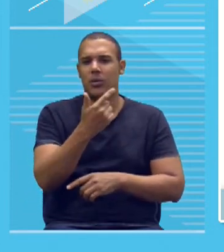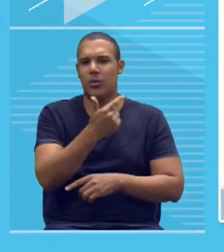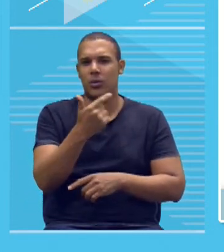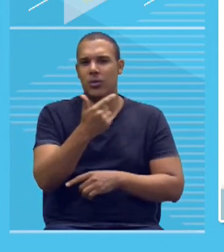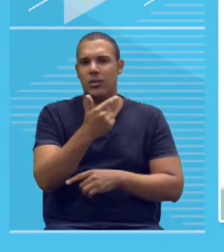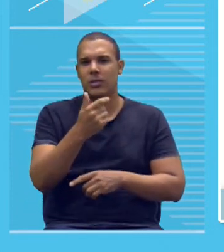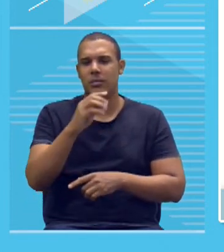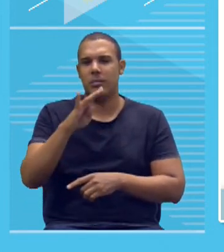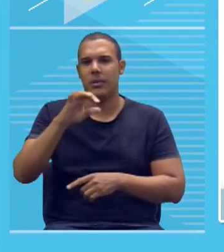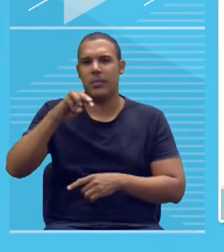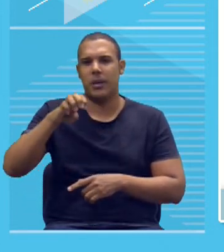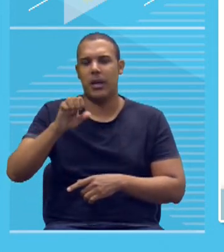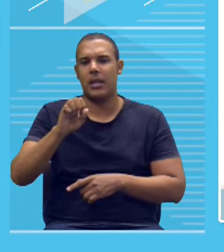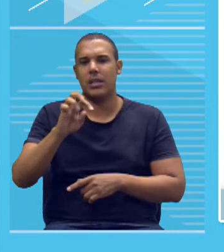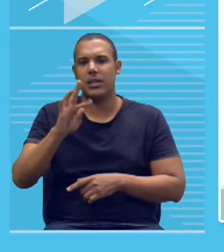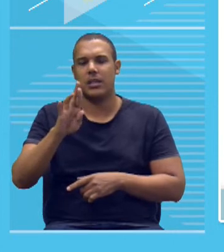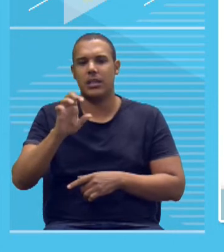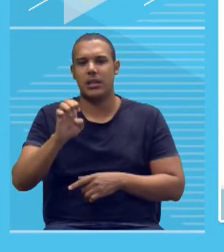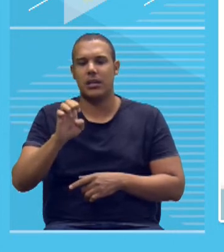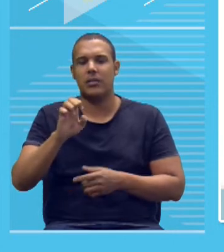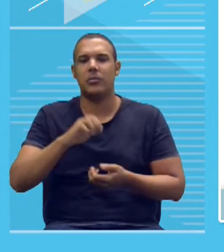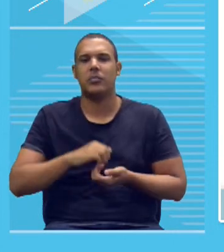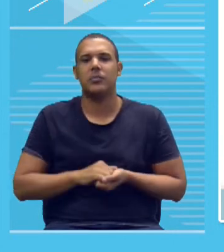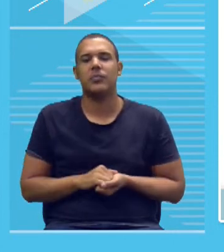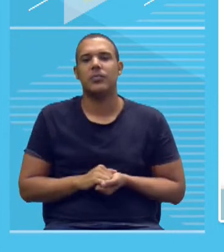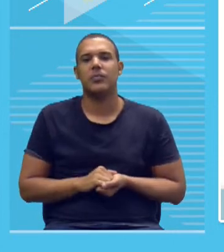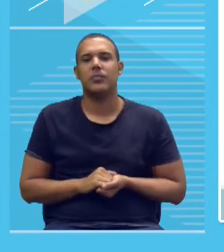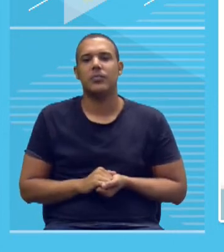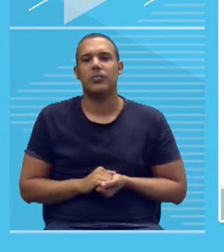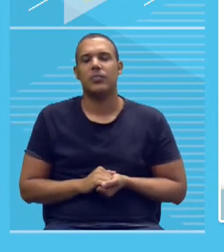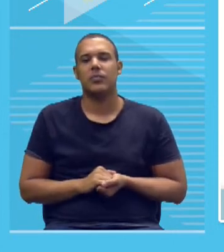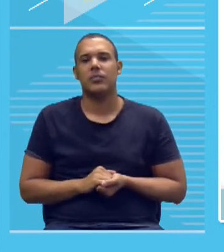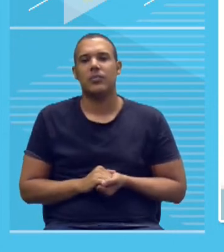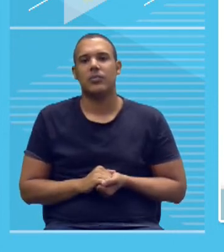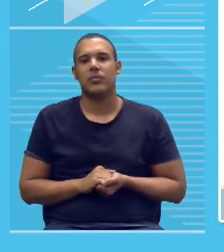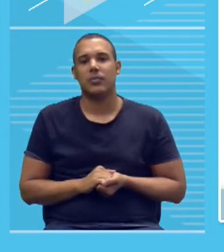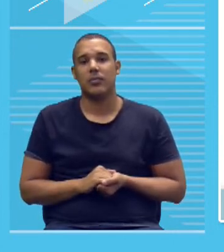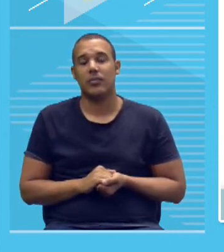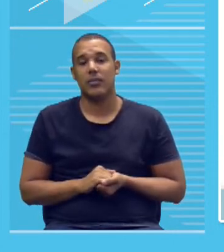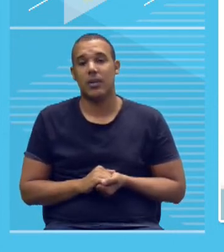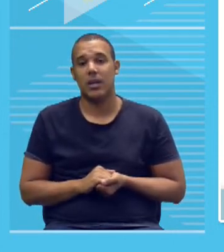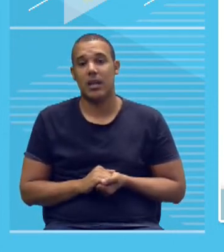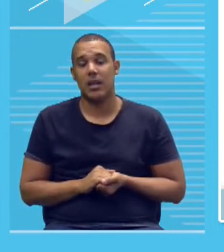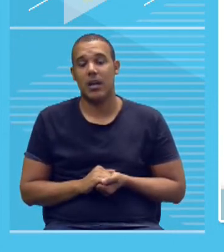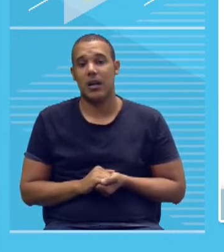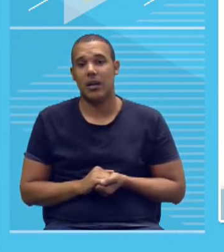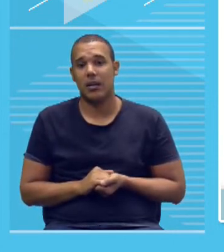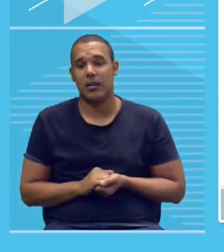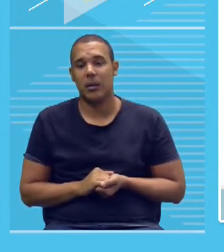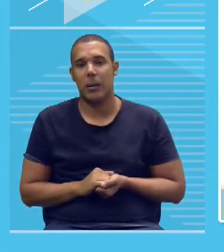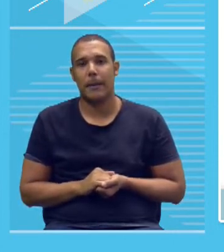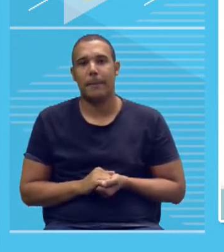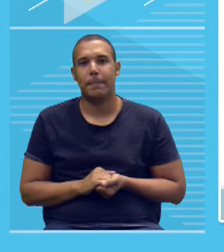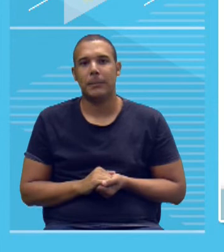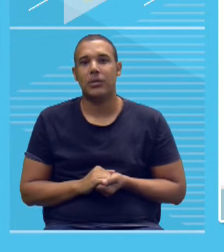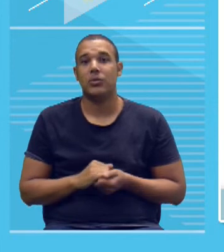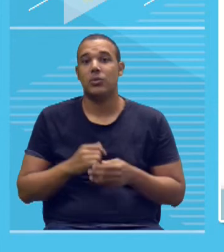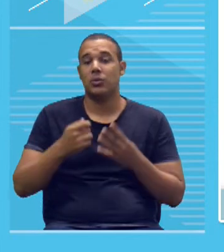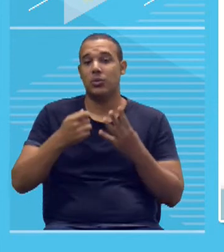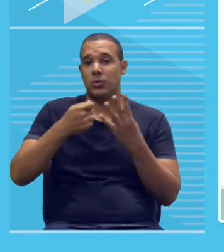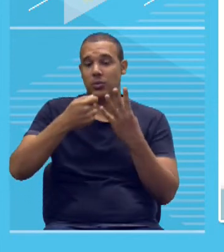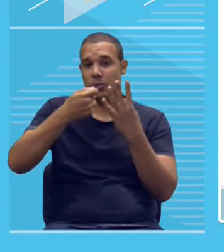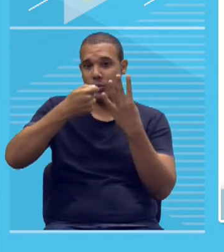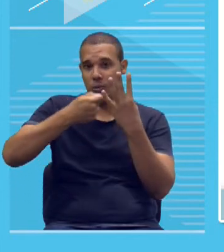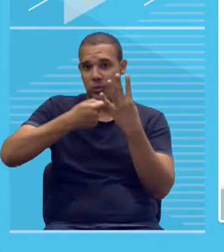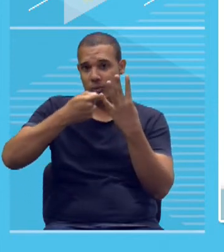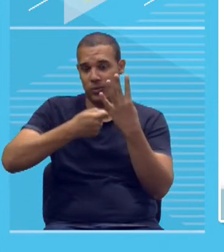por cento ao mês no mês não é isso ele não quer saber nos quatro meses Gabriel vamos lá nos quatro